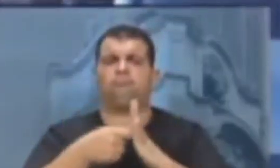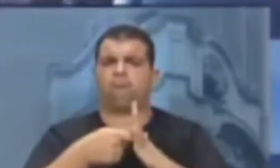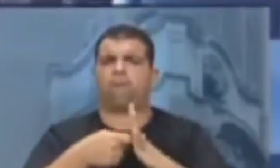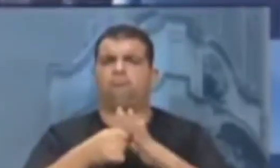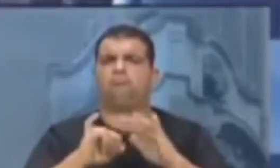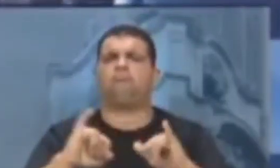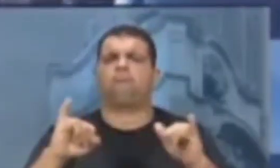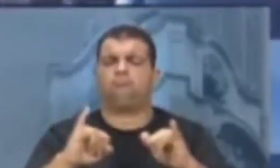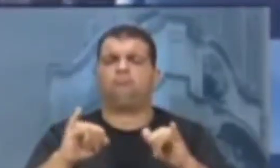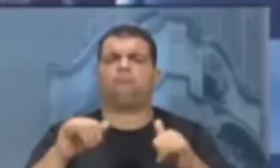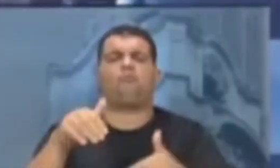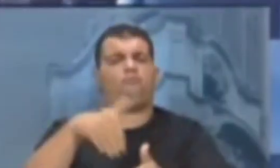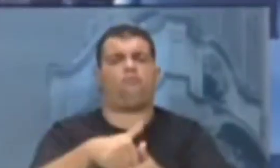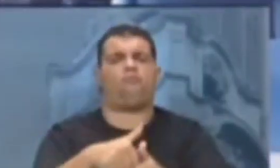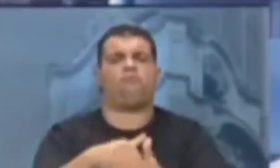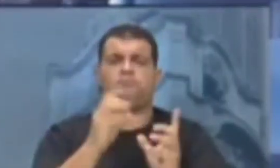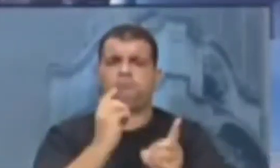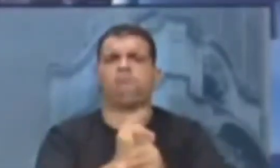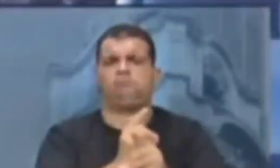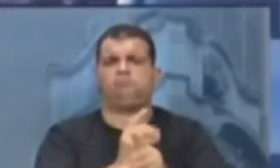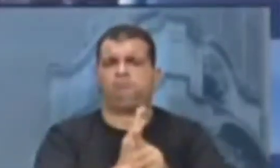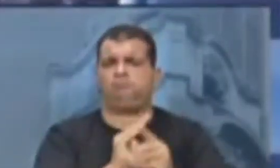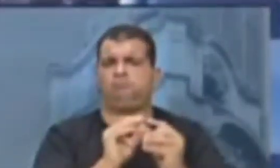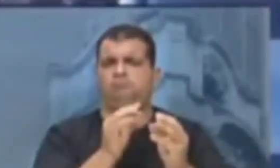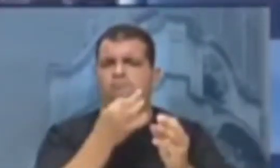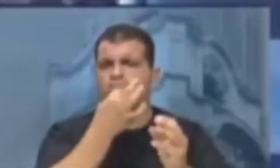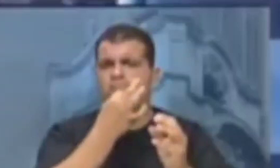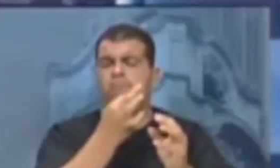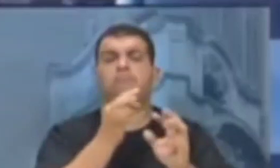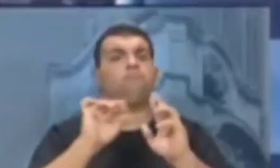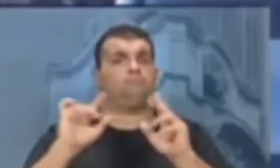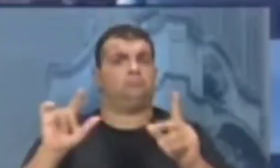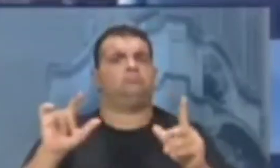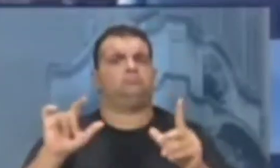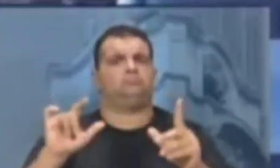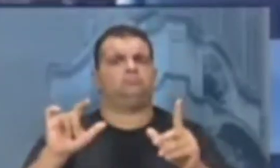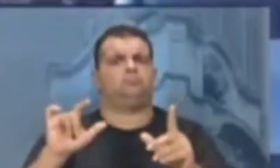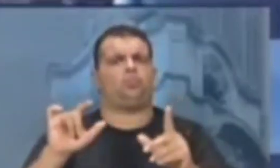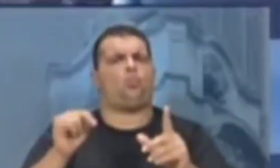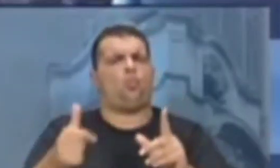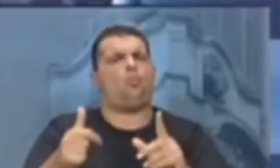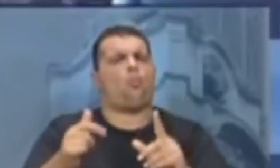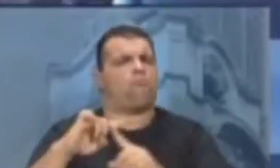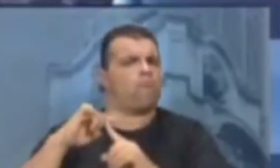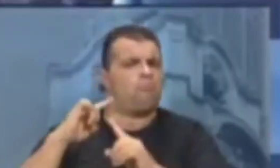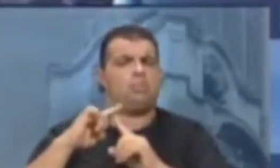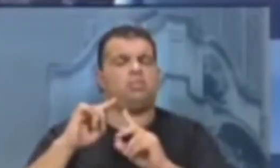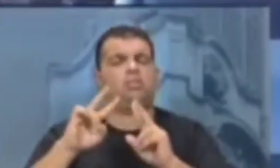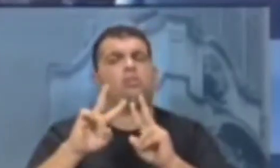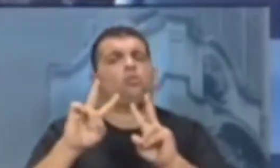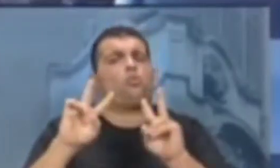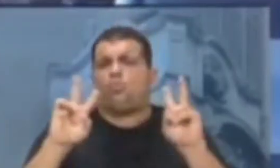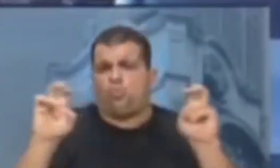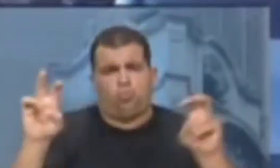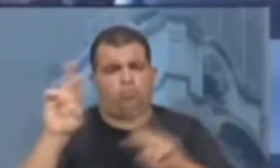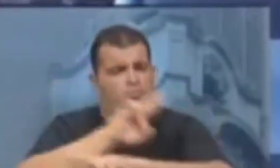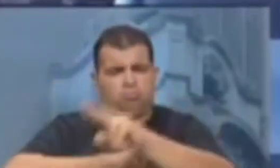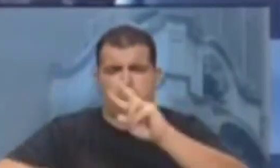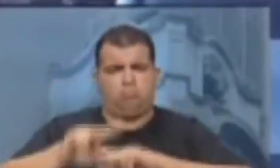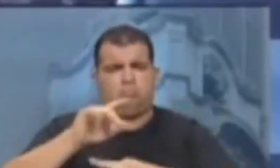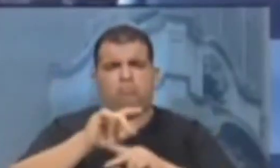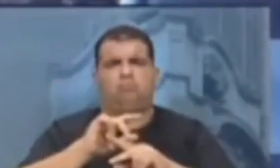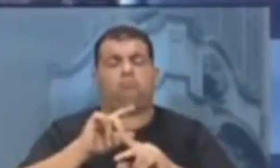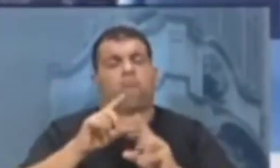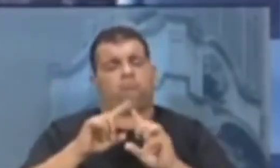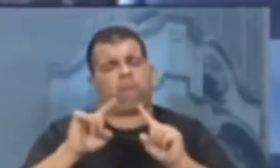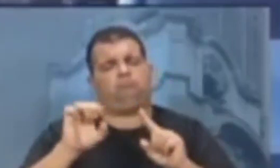algumas vezes. E divergimos frontalmente em quase todos os aspectos. Mas isso faz parte da